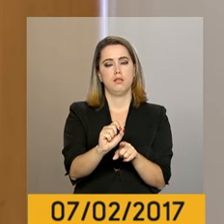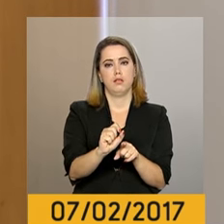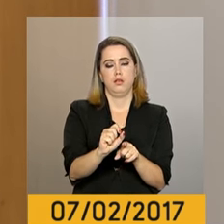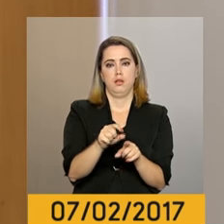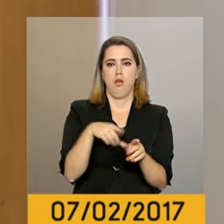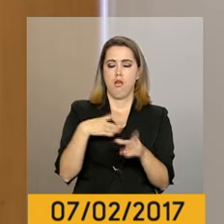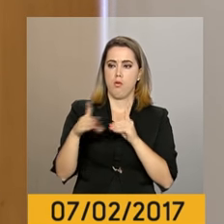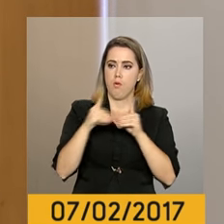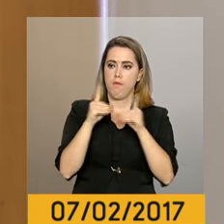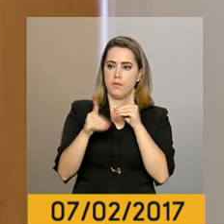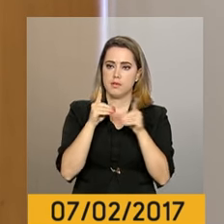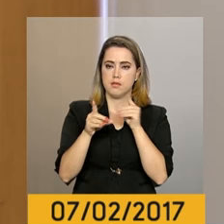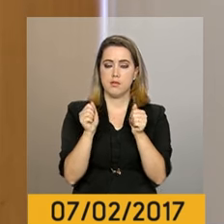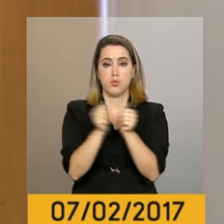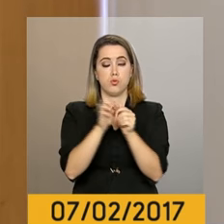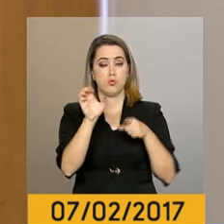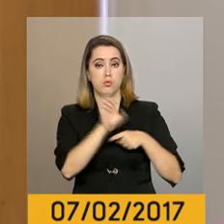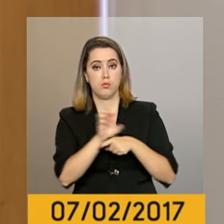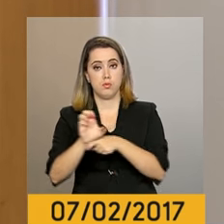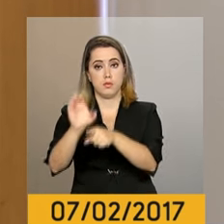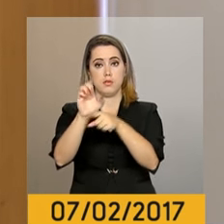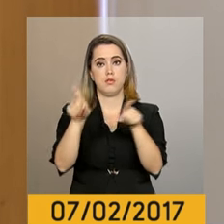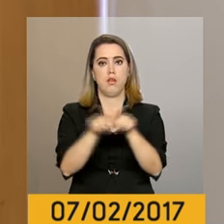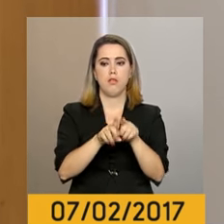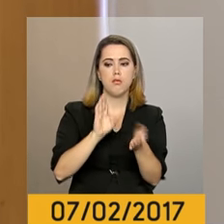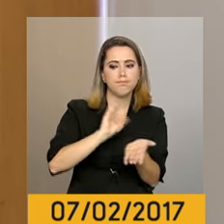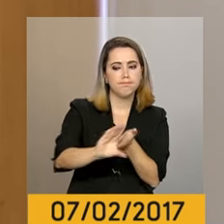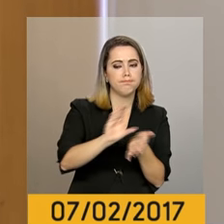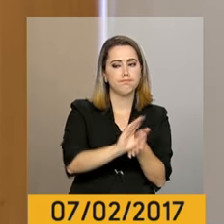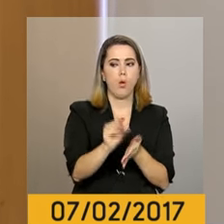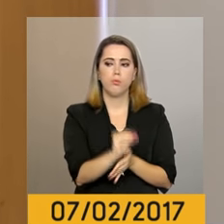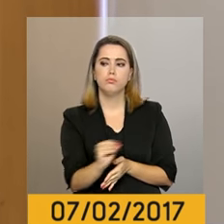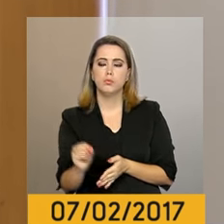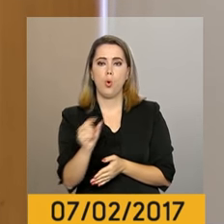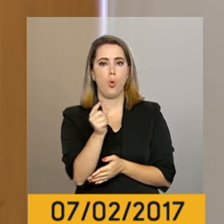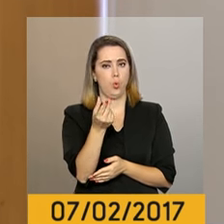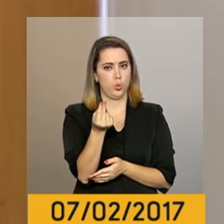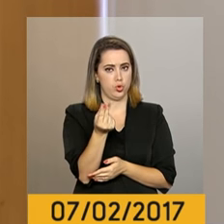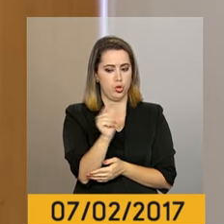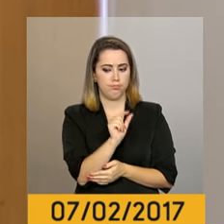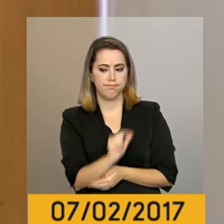estados, inicialmente, houve até a distribuição do